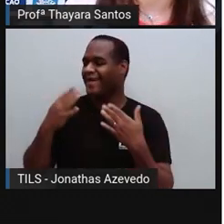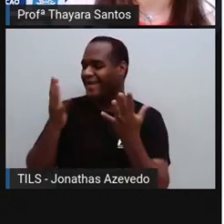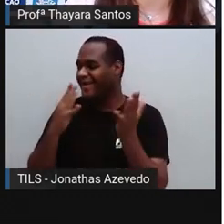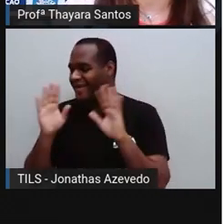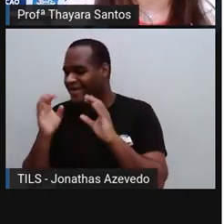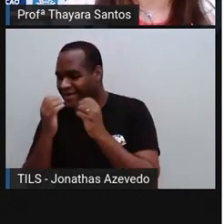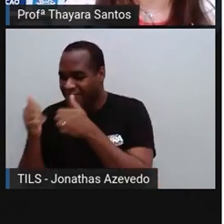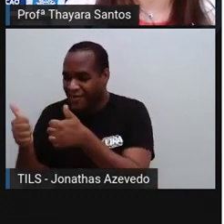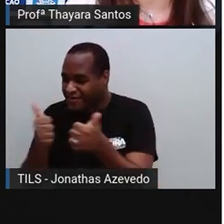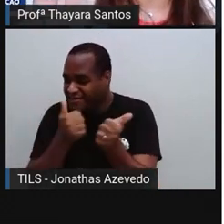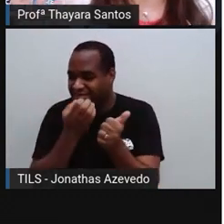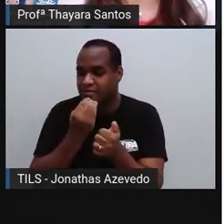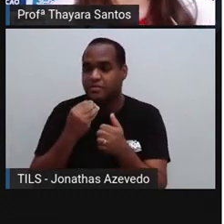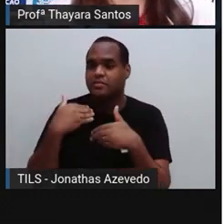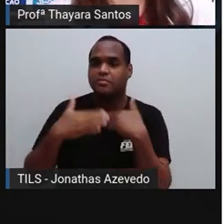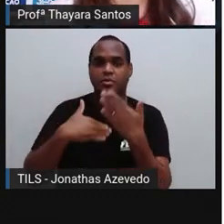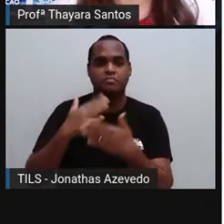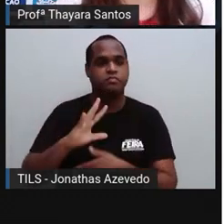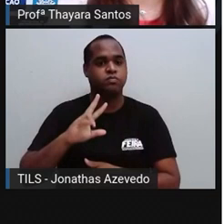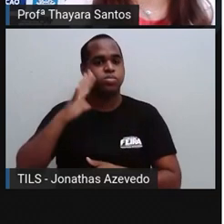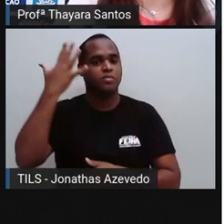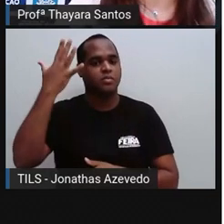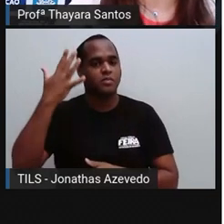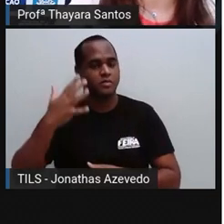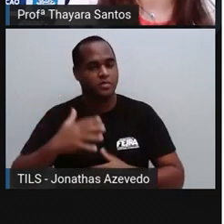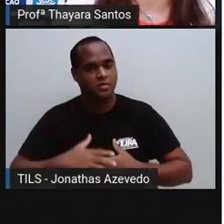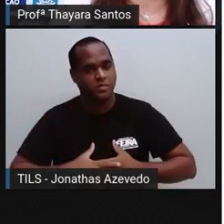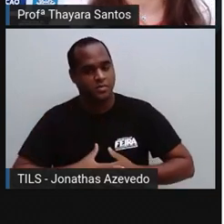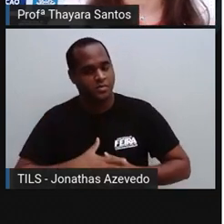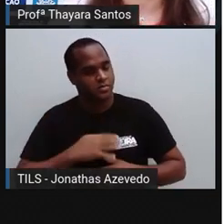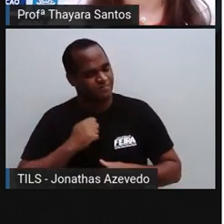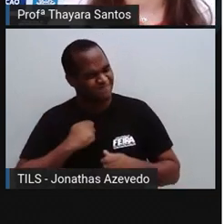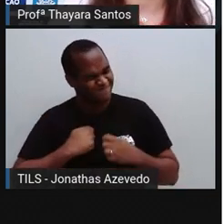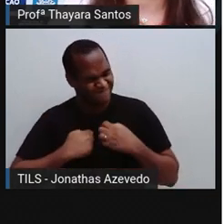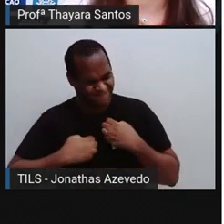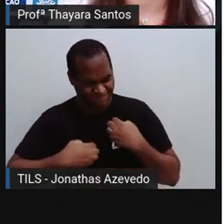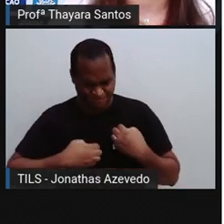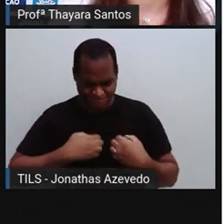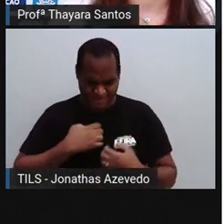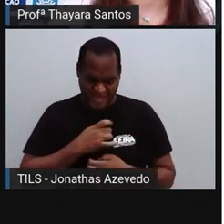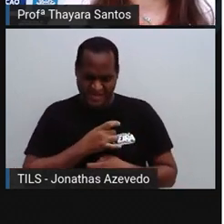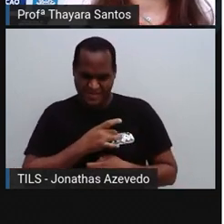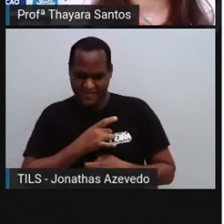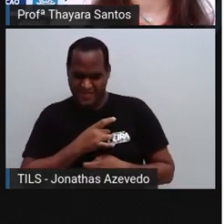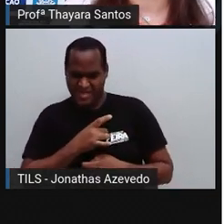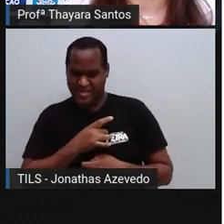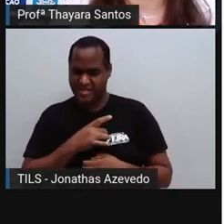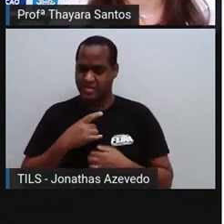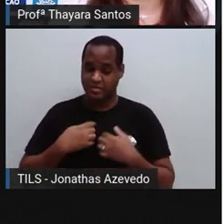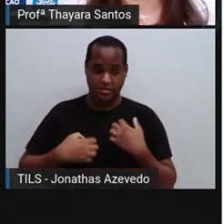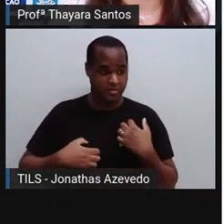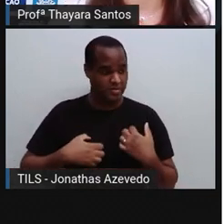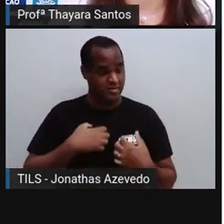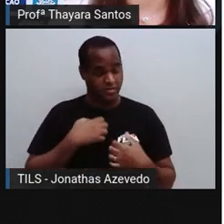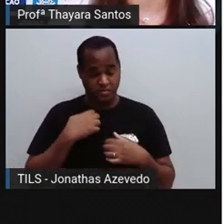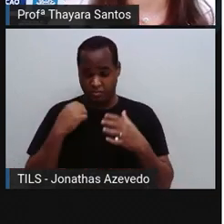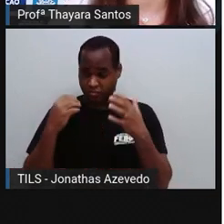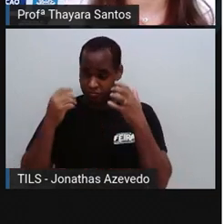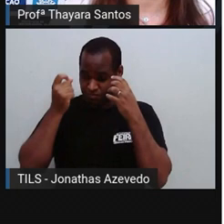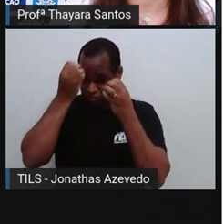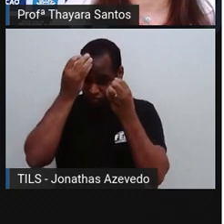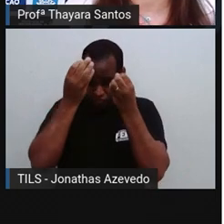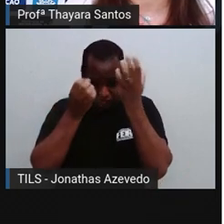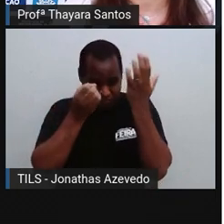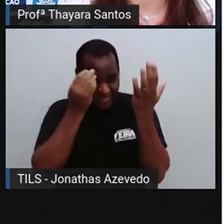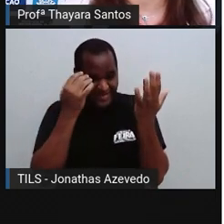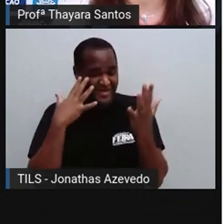ela começa a ter um efeito contrário a isso, a pessoa começa a ficar angustiada, com medo, ansioso, com paranoia e também